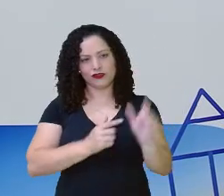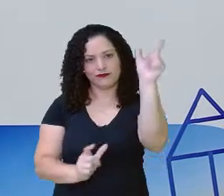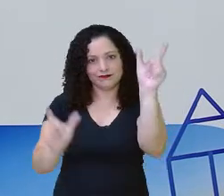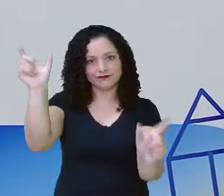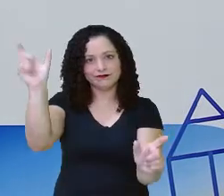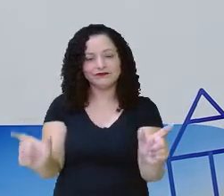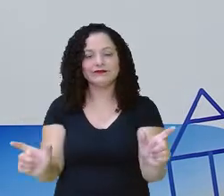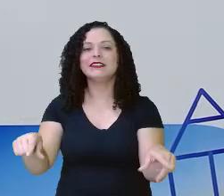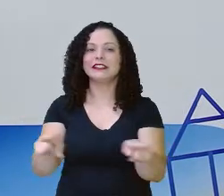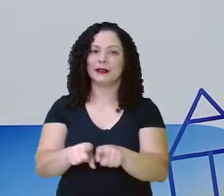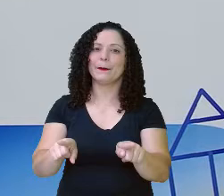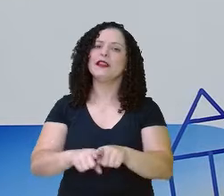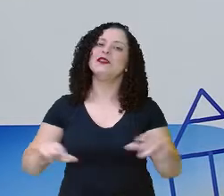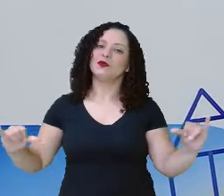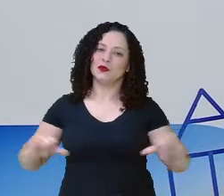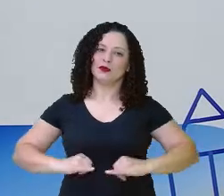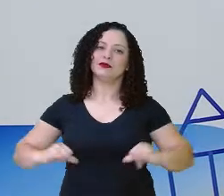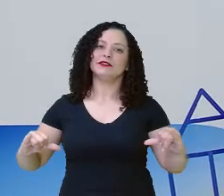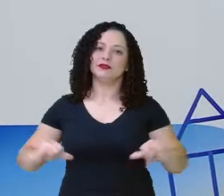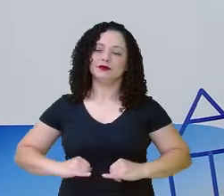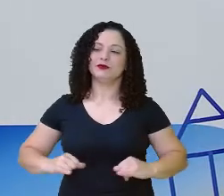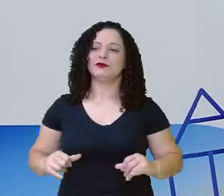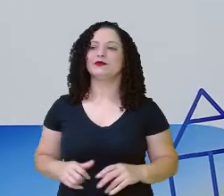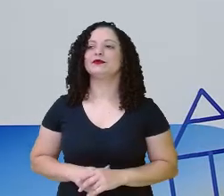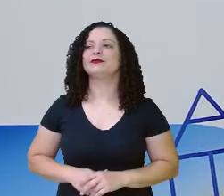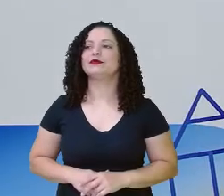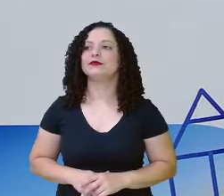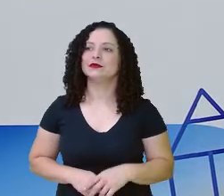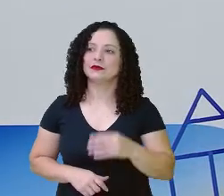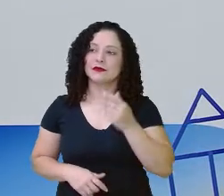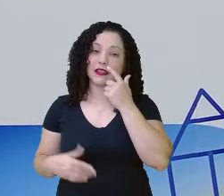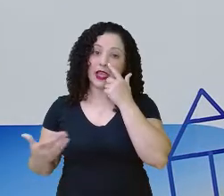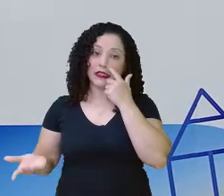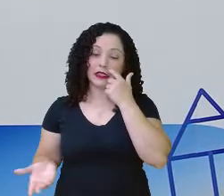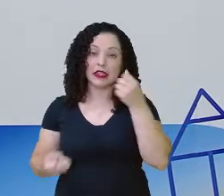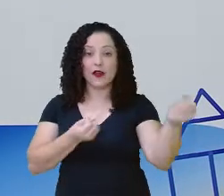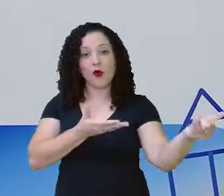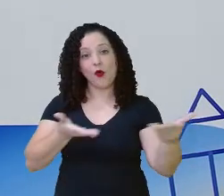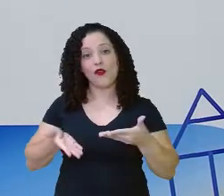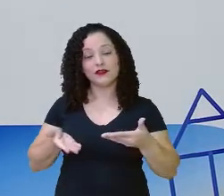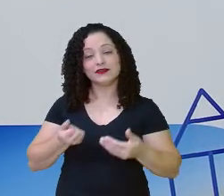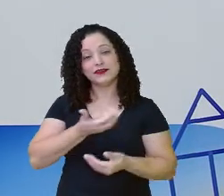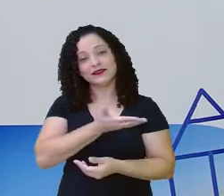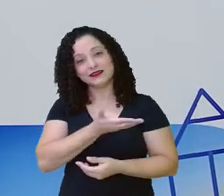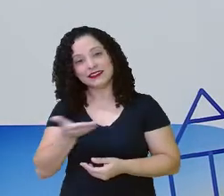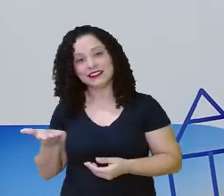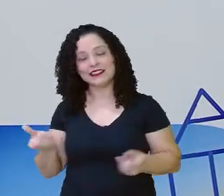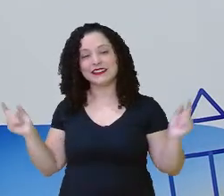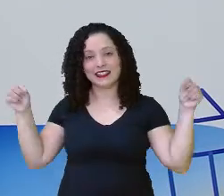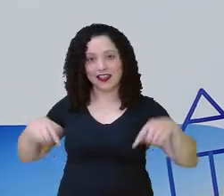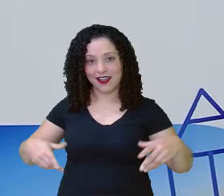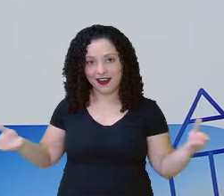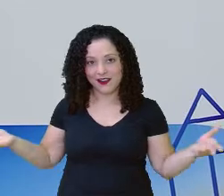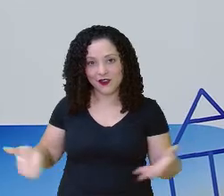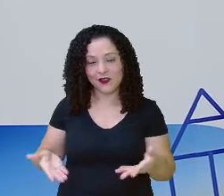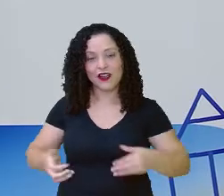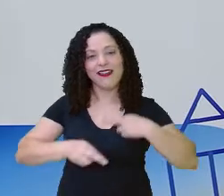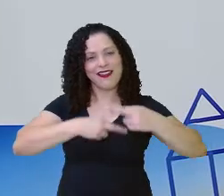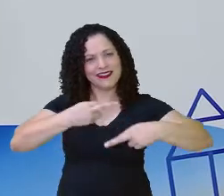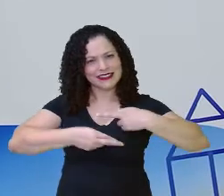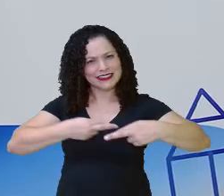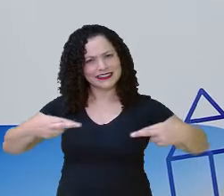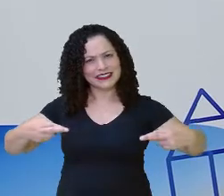somos bastante prejudicados com isso. Por isso que eu venho convidar vocês nessa aula para a gente também